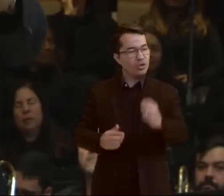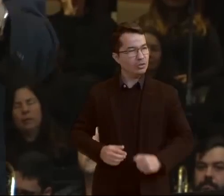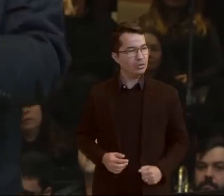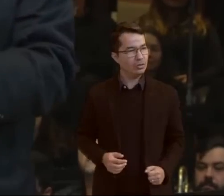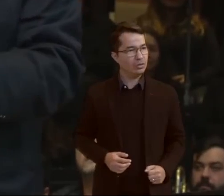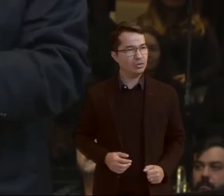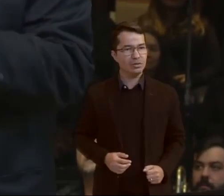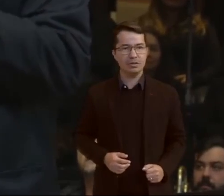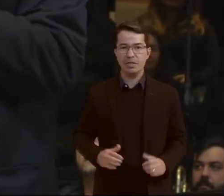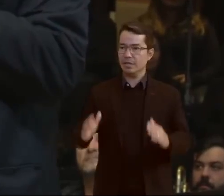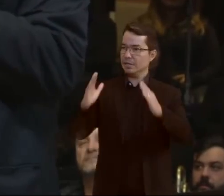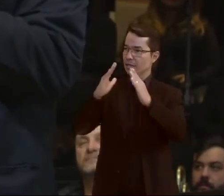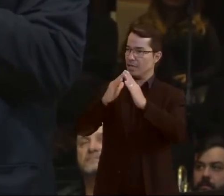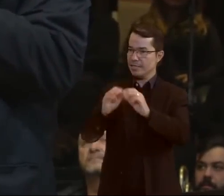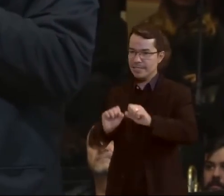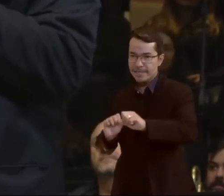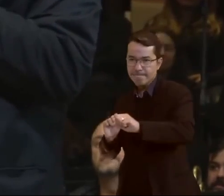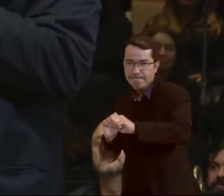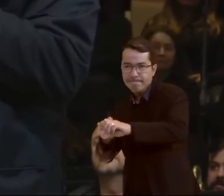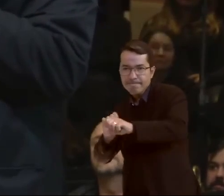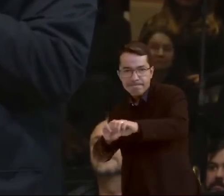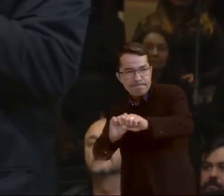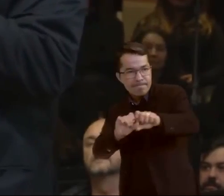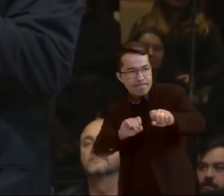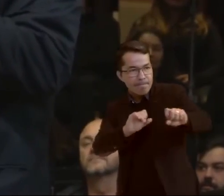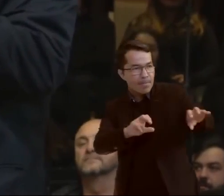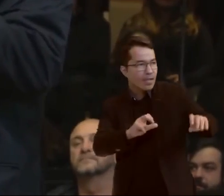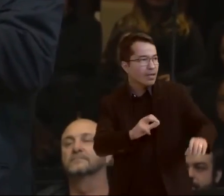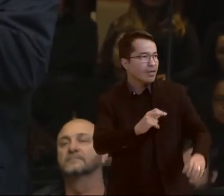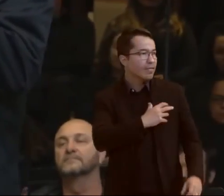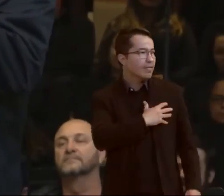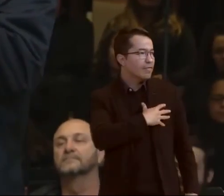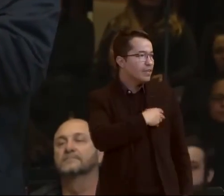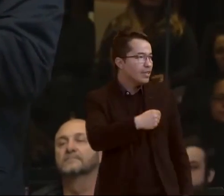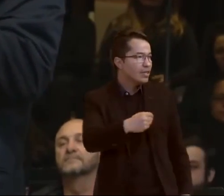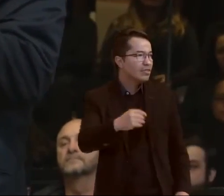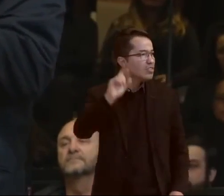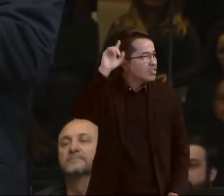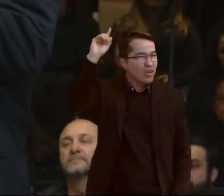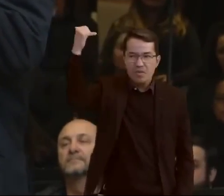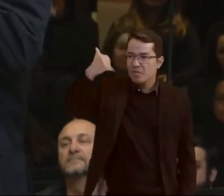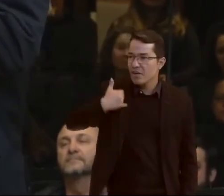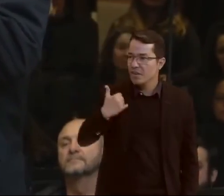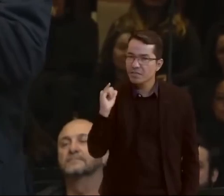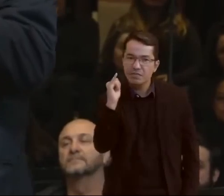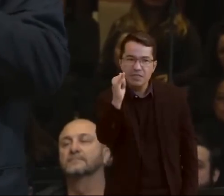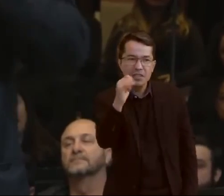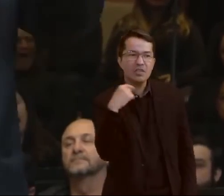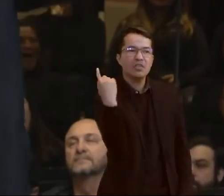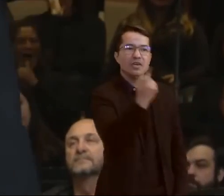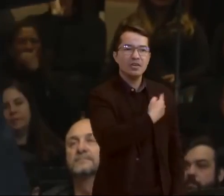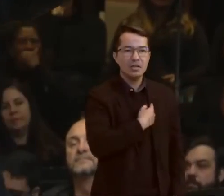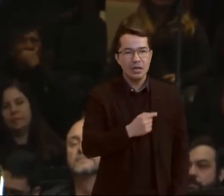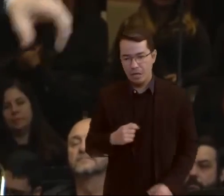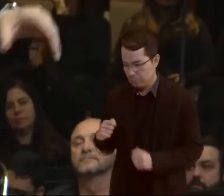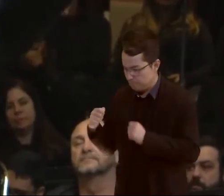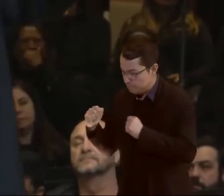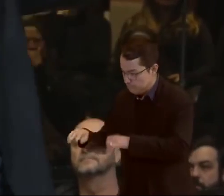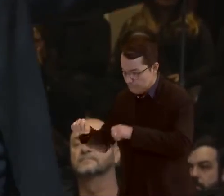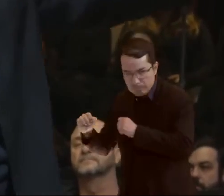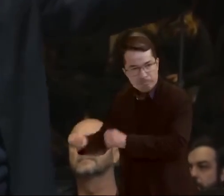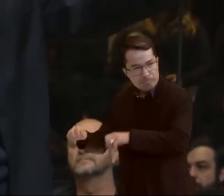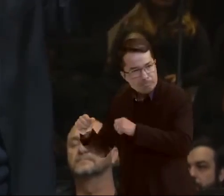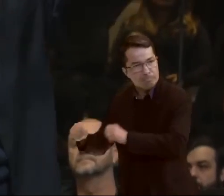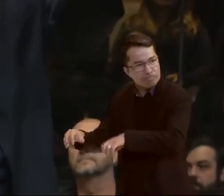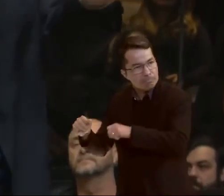casa, na educação dos filhos, o Senhor vai dizer como a gente trabalha. Mas eu digo: não, mas a sociedade mudou, eu não posso ser tão